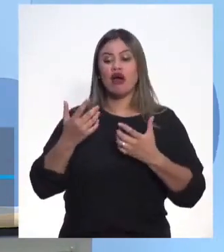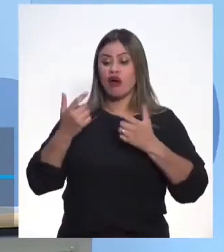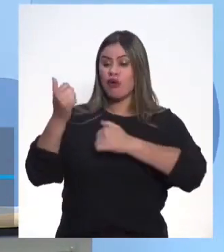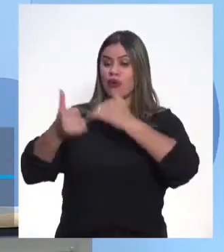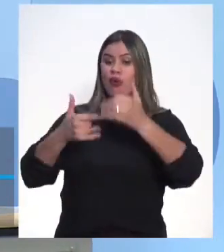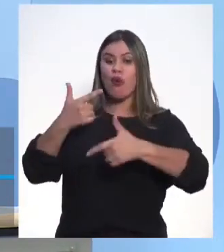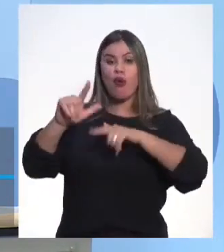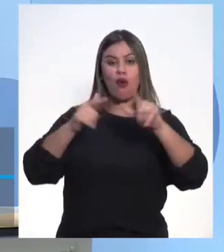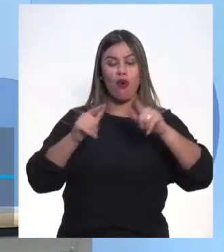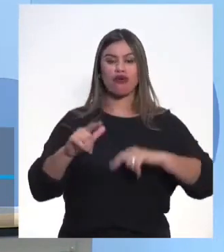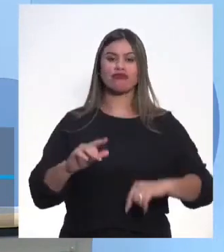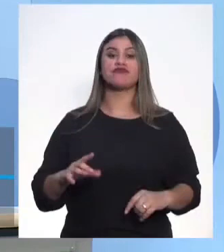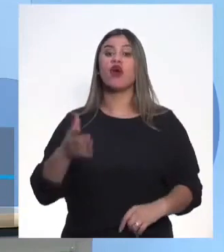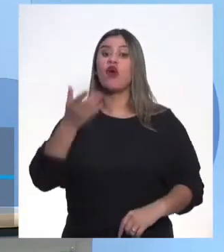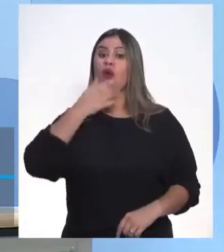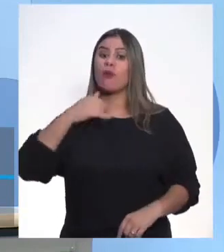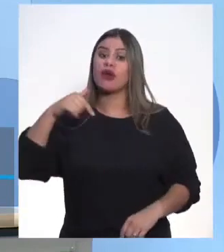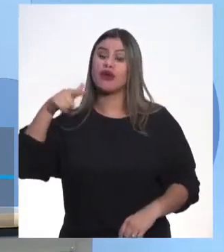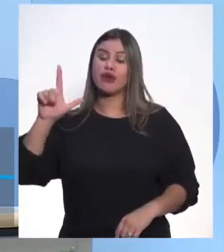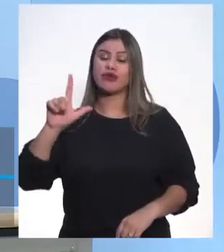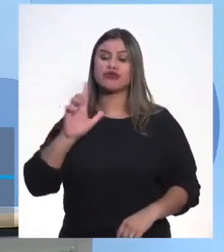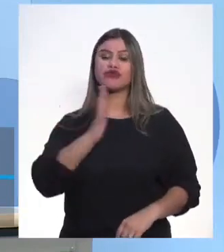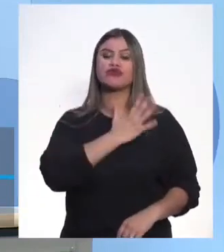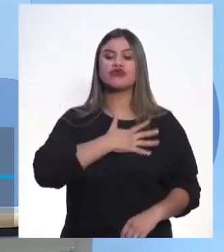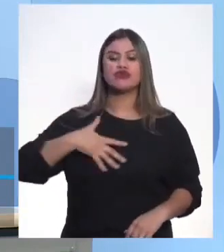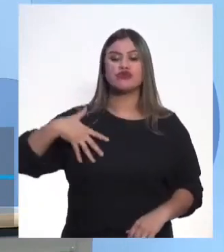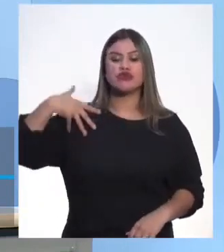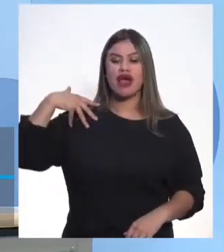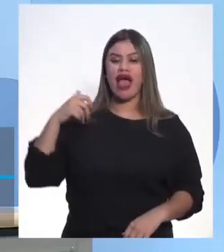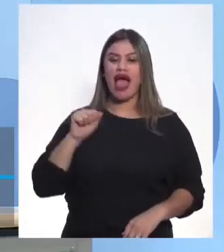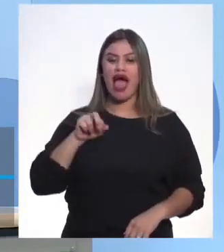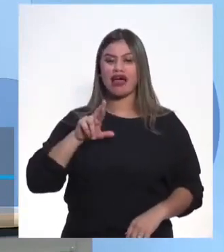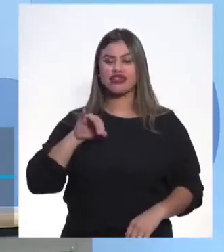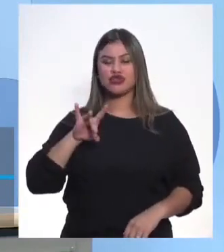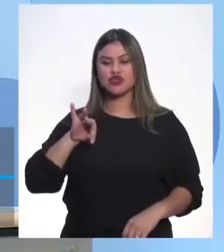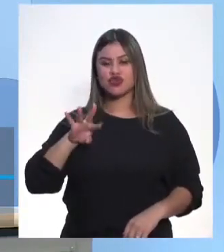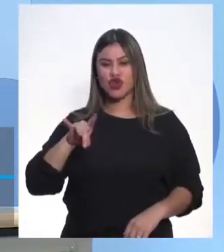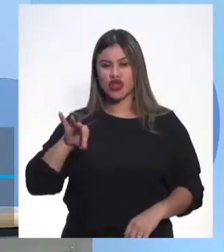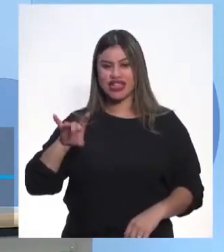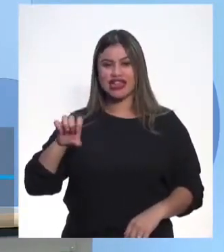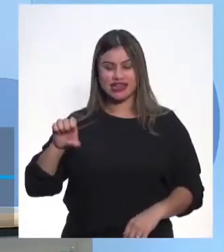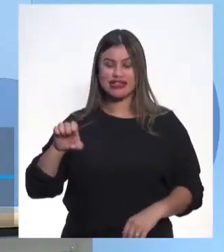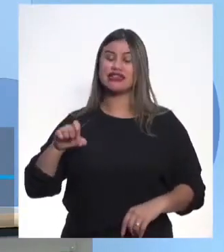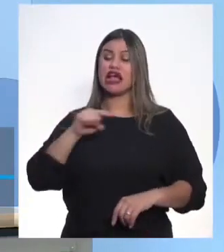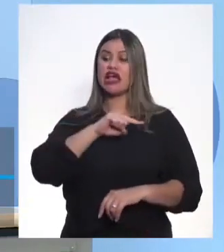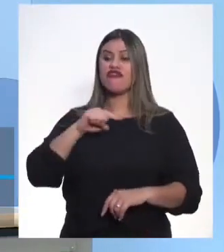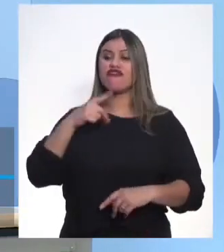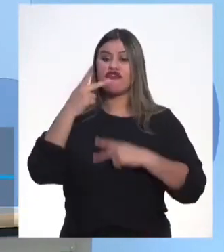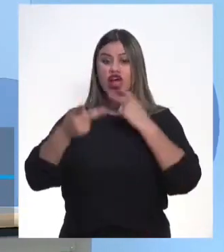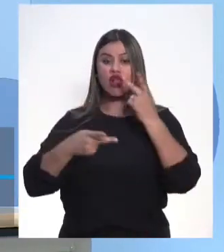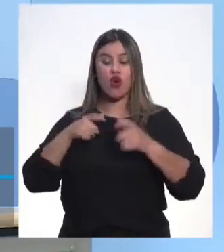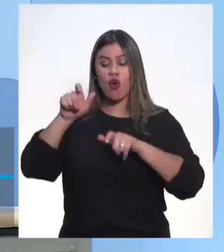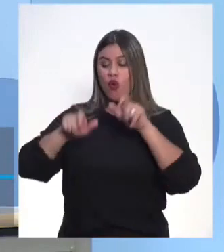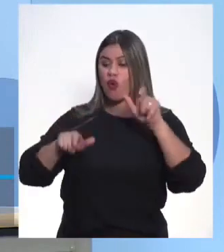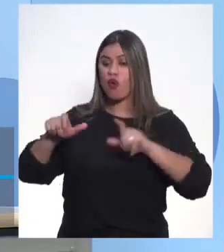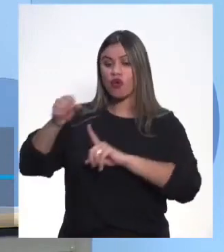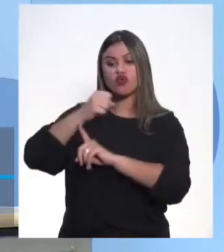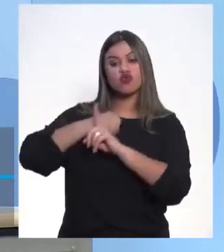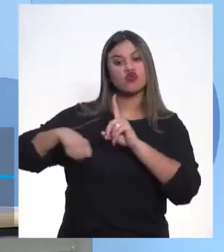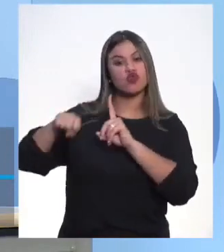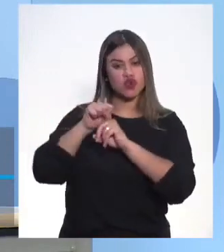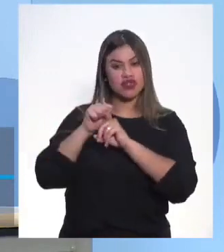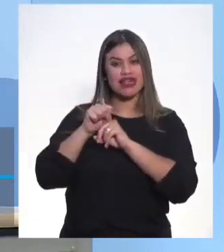também essa ideia do ser humano como um animal racional e político, ou seja, alguém que vive na sociedade e que é humanizado